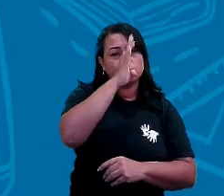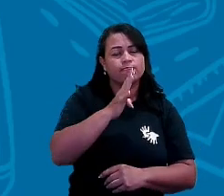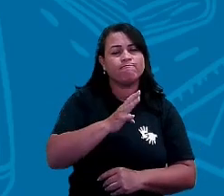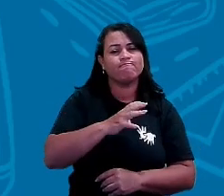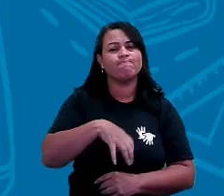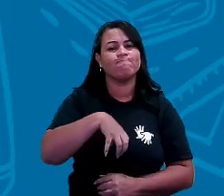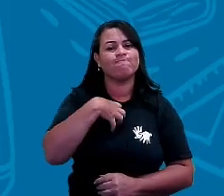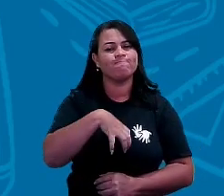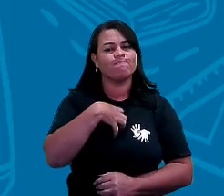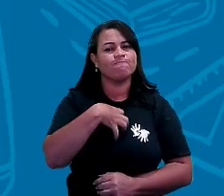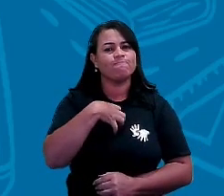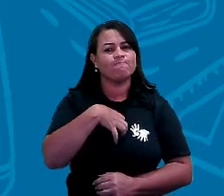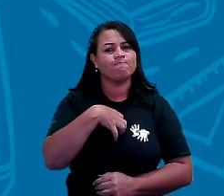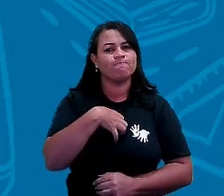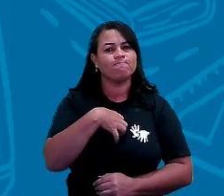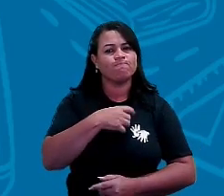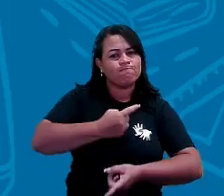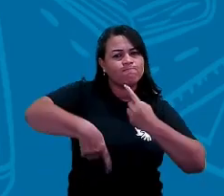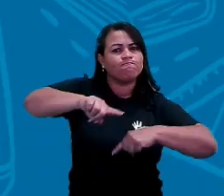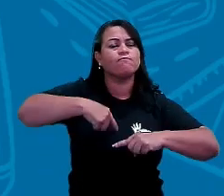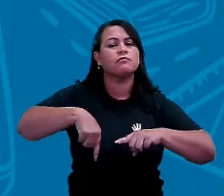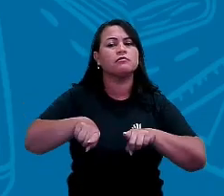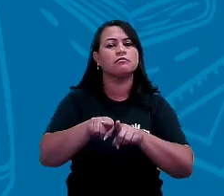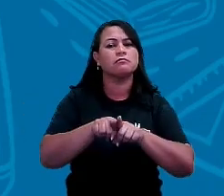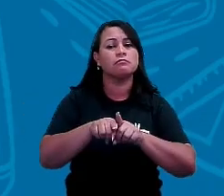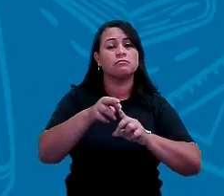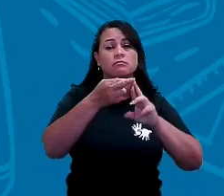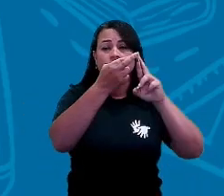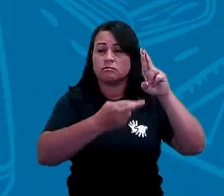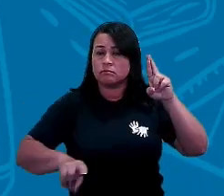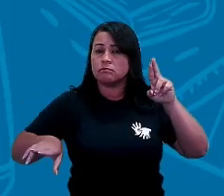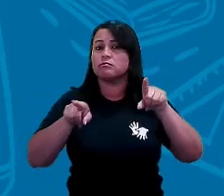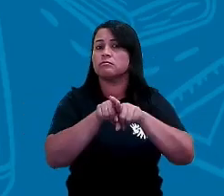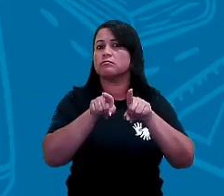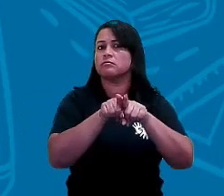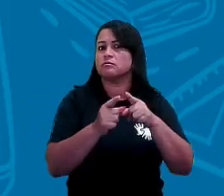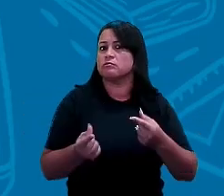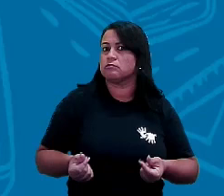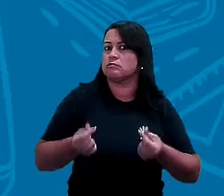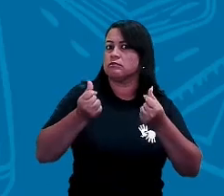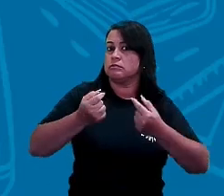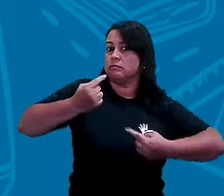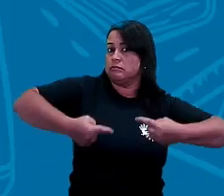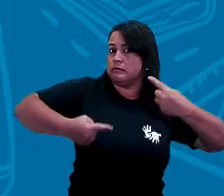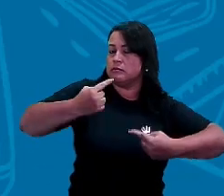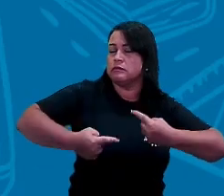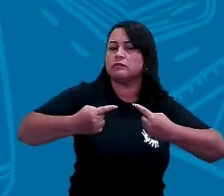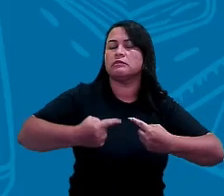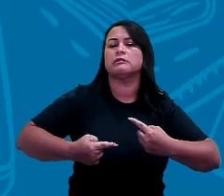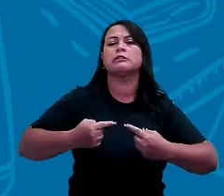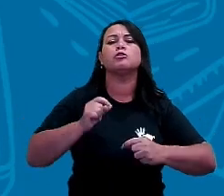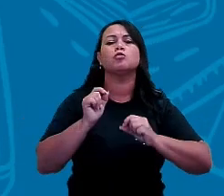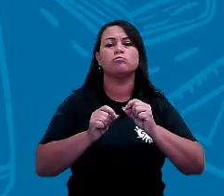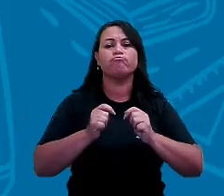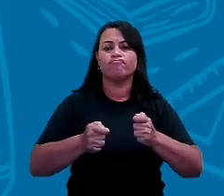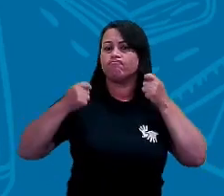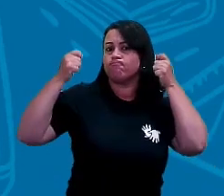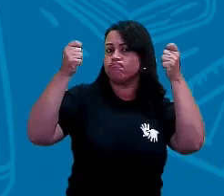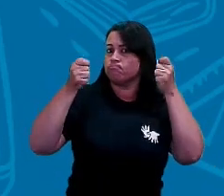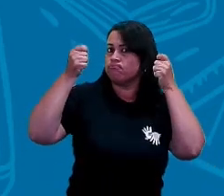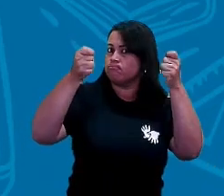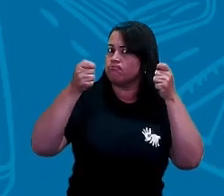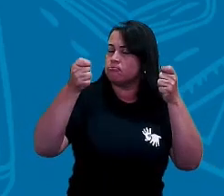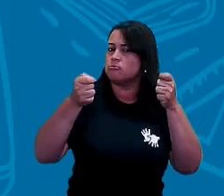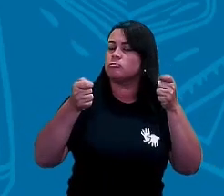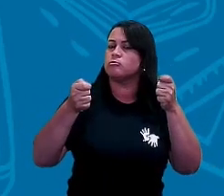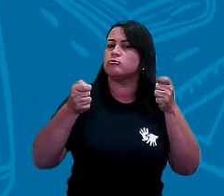por razões religiosas, financeiras e política, nossa gente reivindicou, e desta feita com